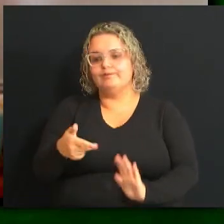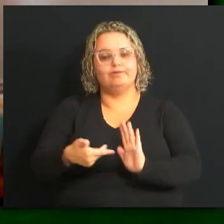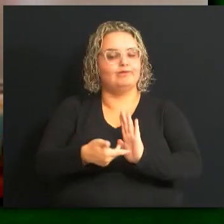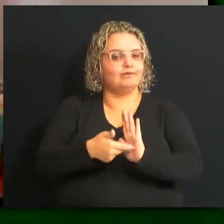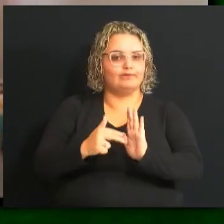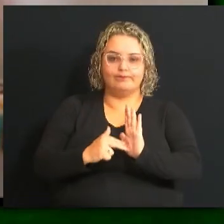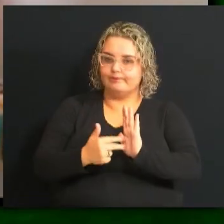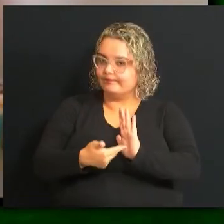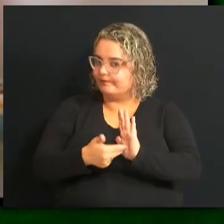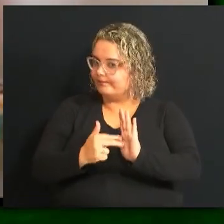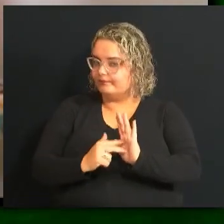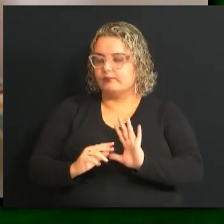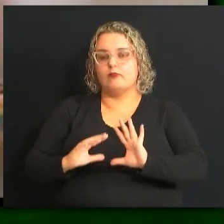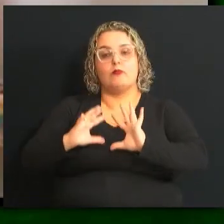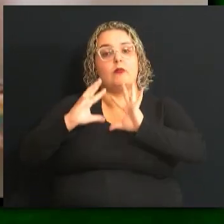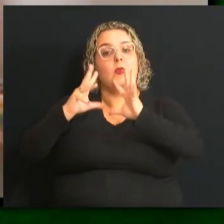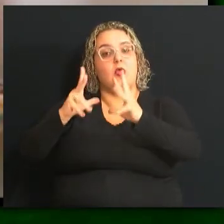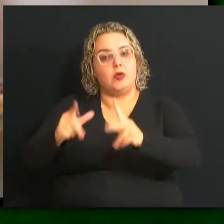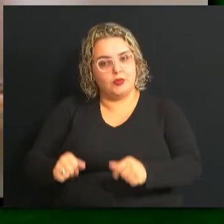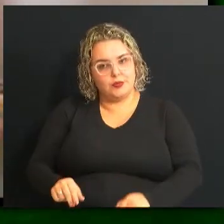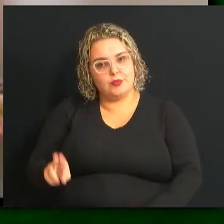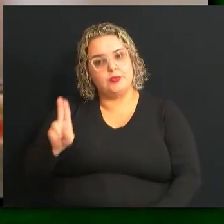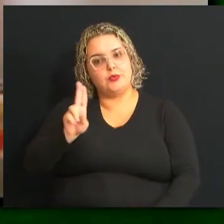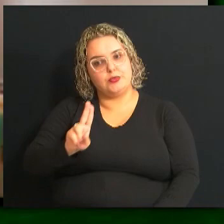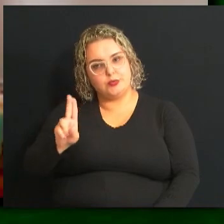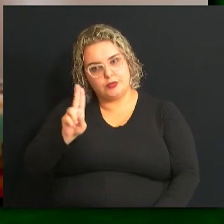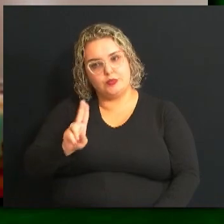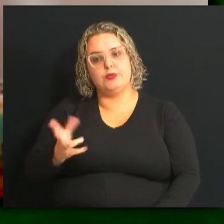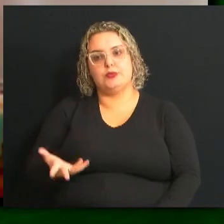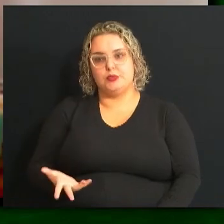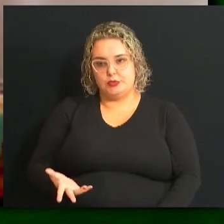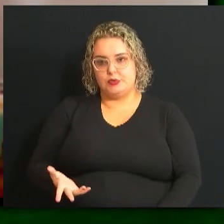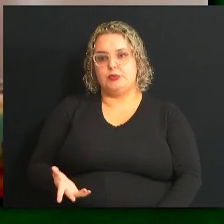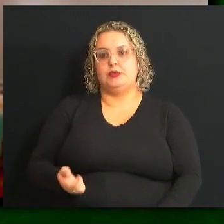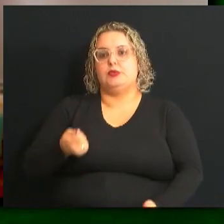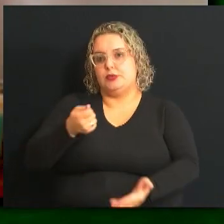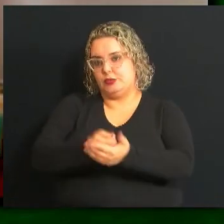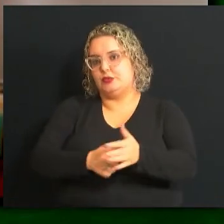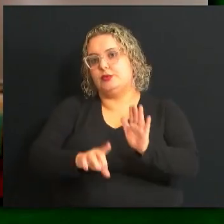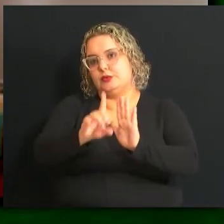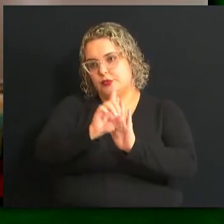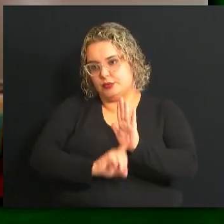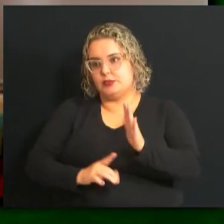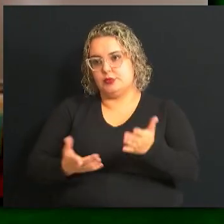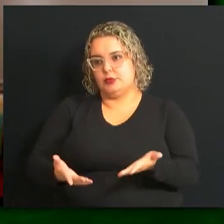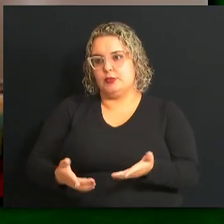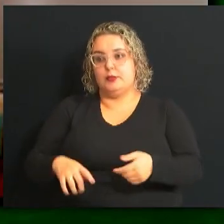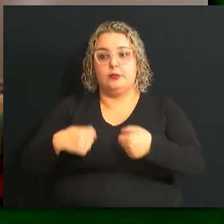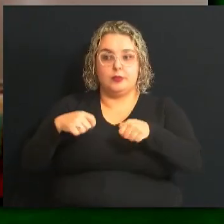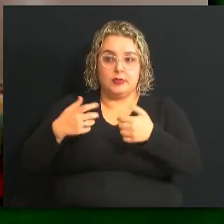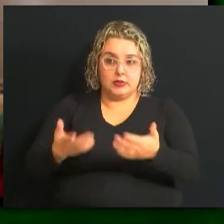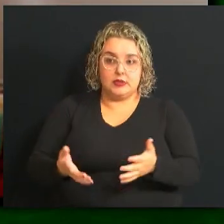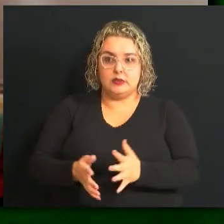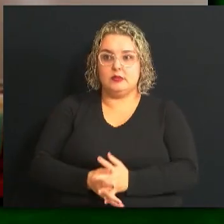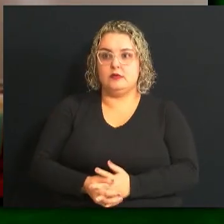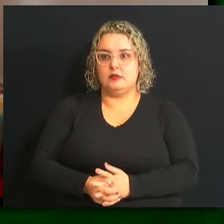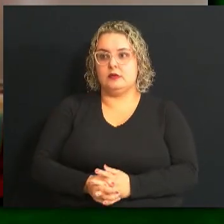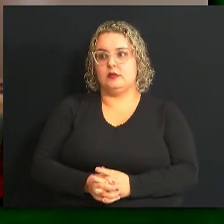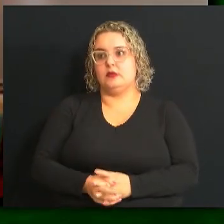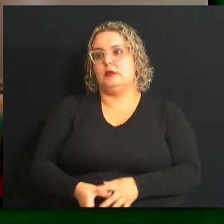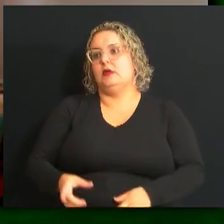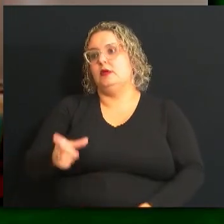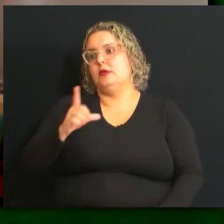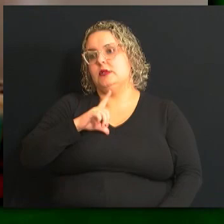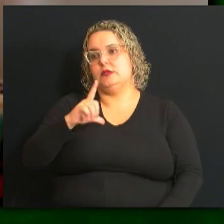né, que todos estão gozando, né, estão usufruindo desse direito como deviam, né? Então, tem aí uma